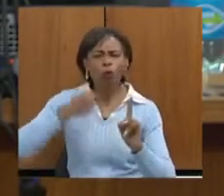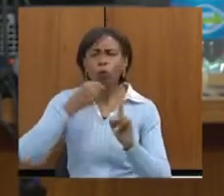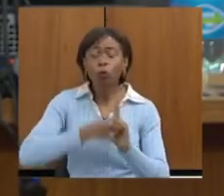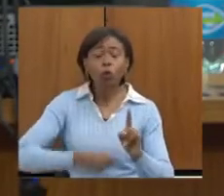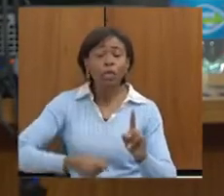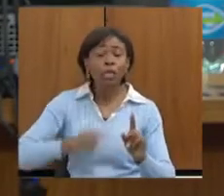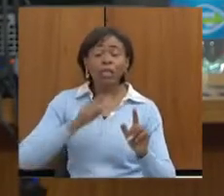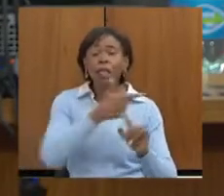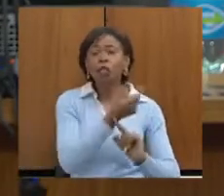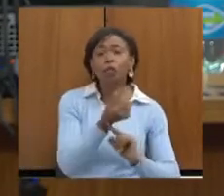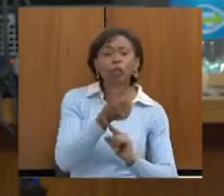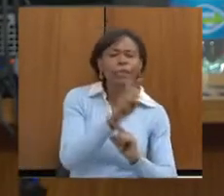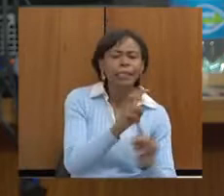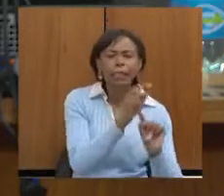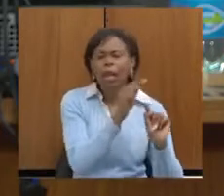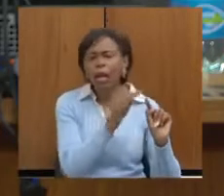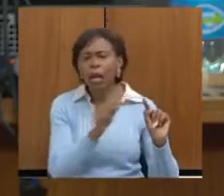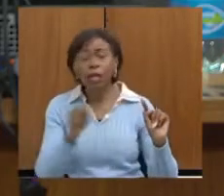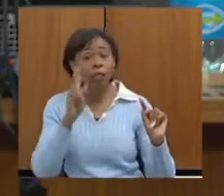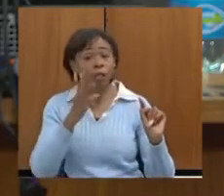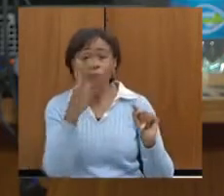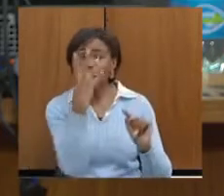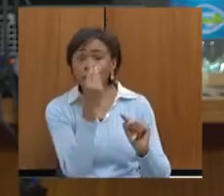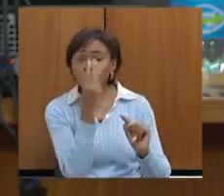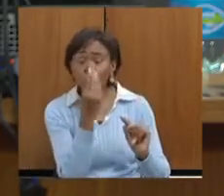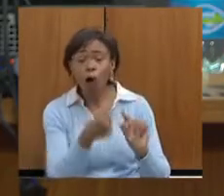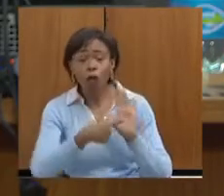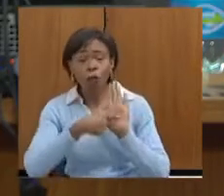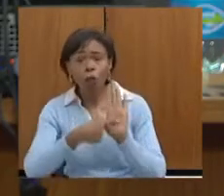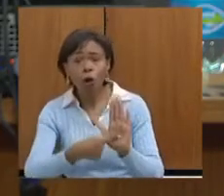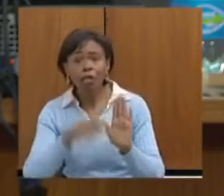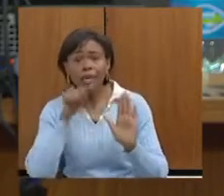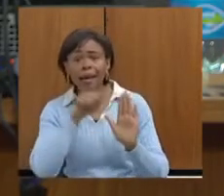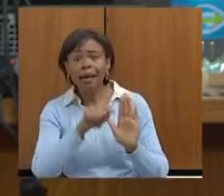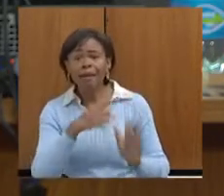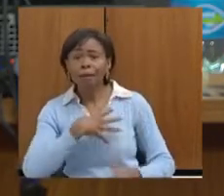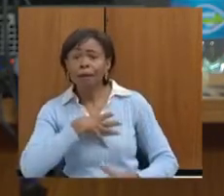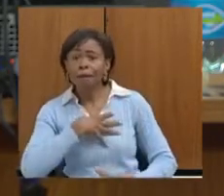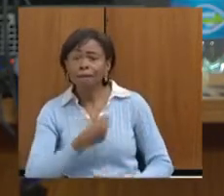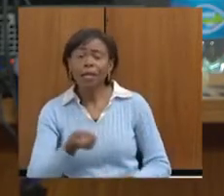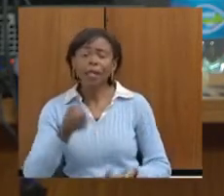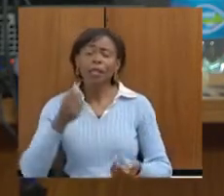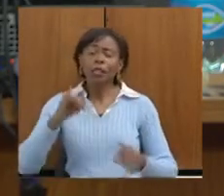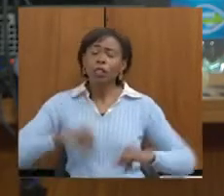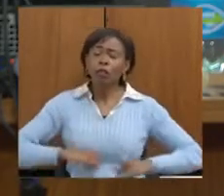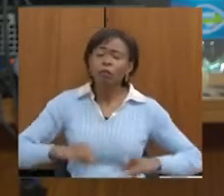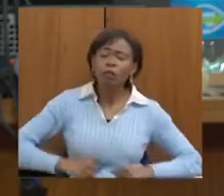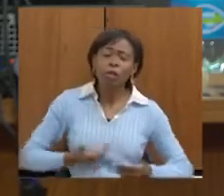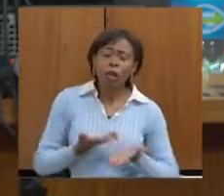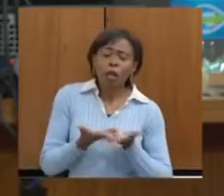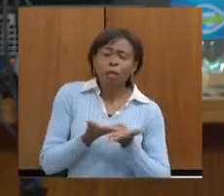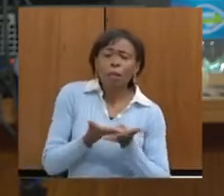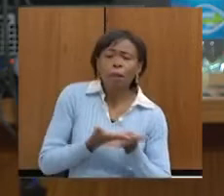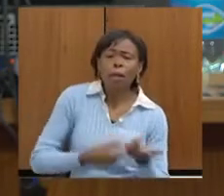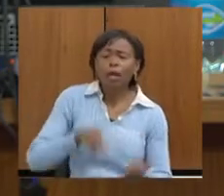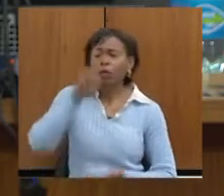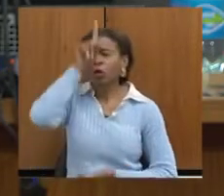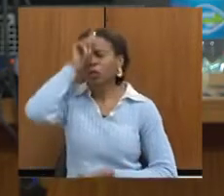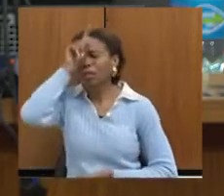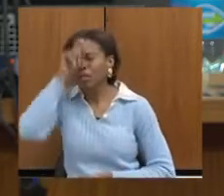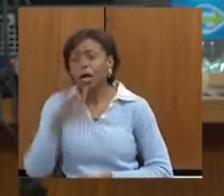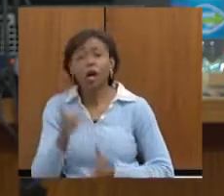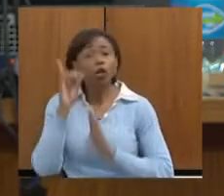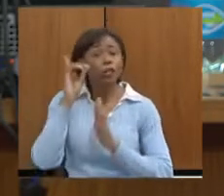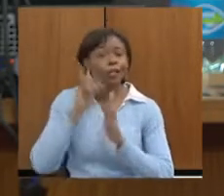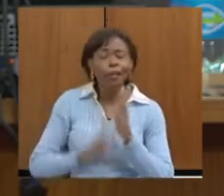mandar para a escola tinha Sofia na luta tinha Sofia no tratamento e a Sofia NBR lutando para quem tivesse direito direito